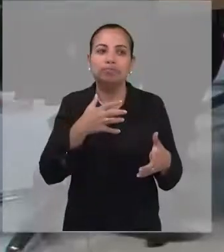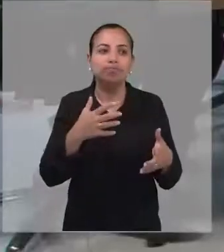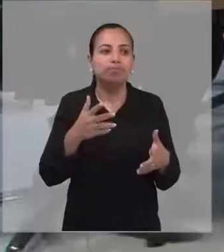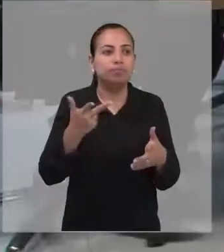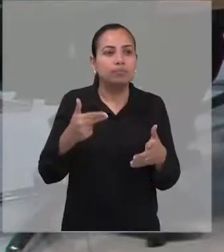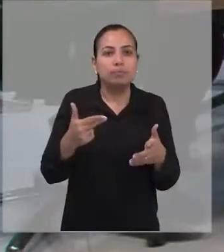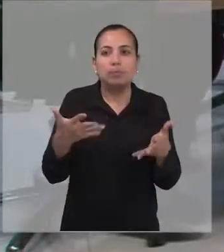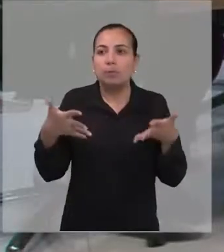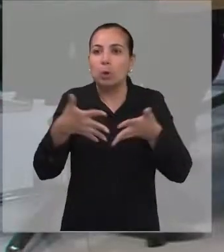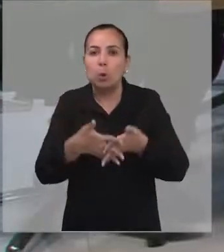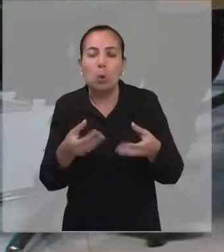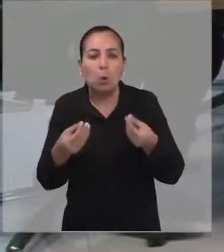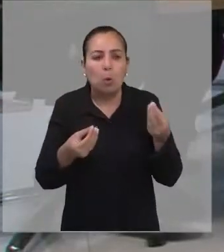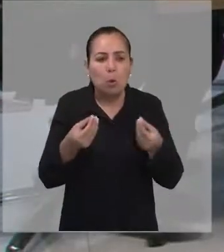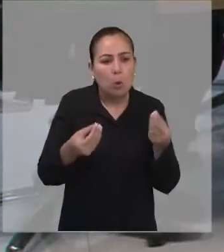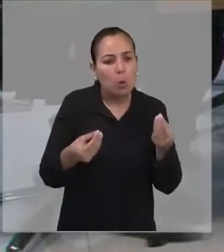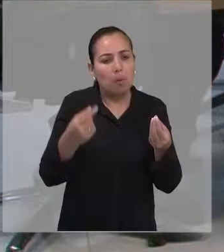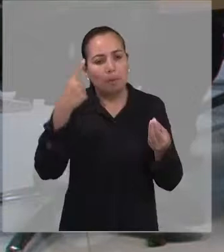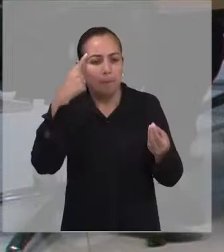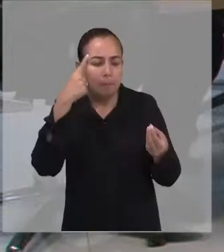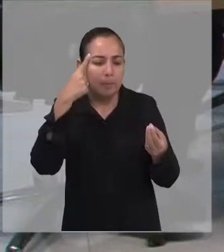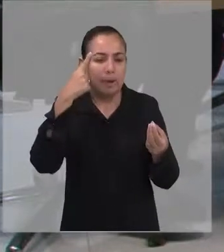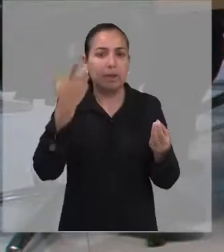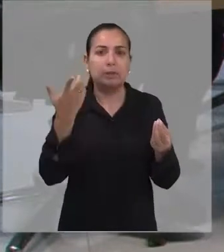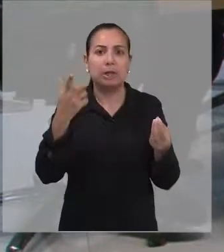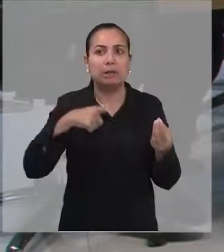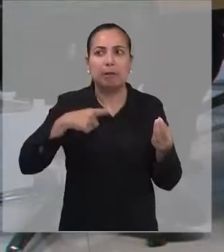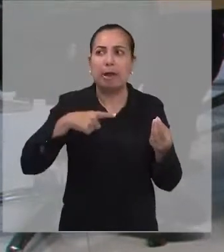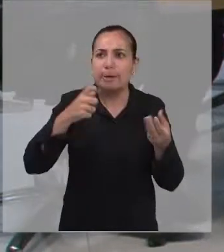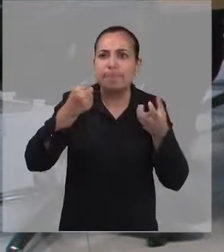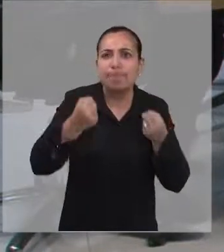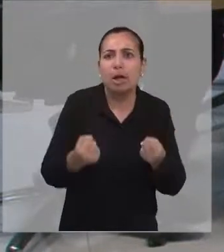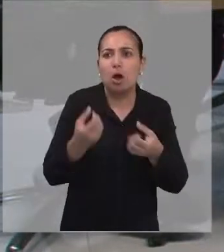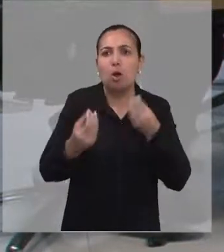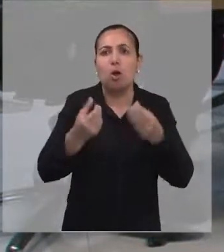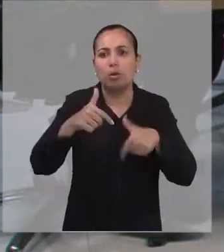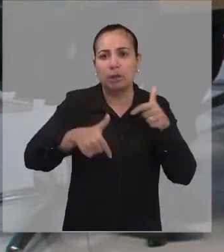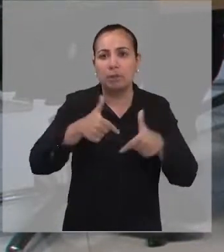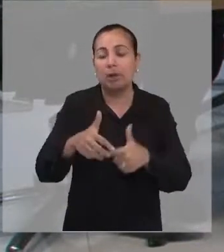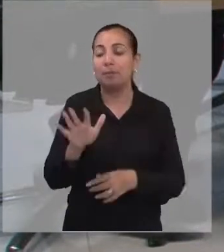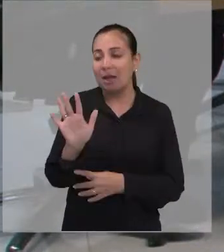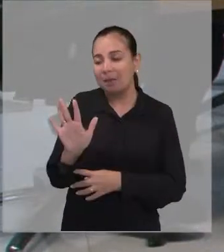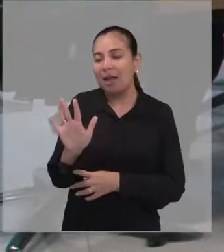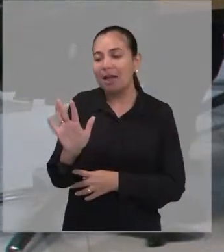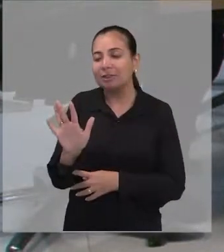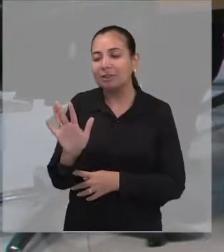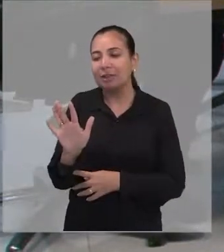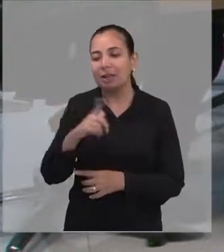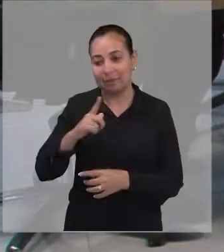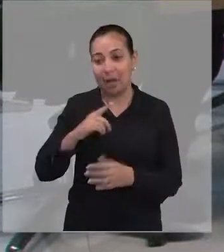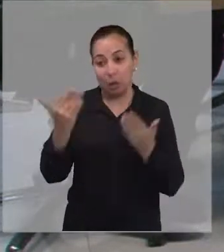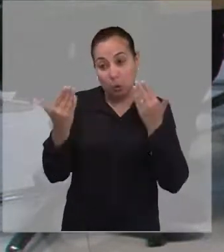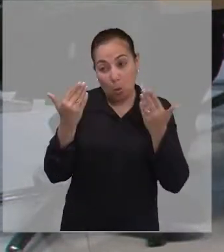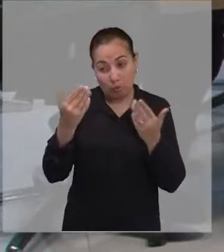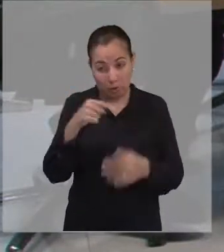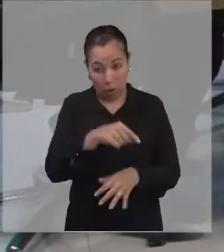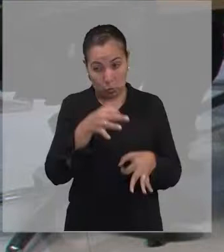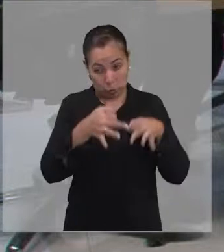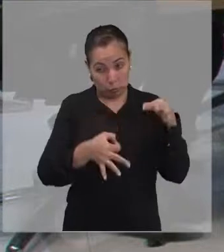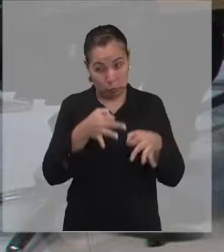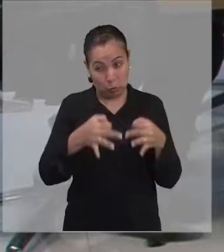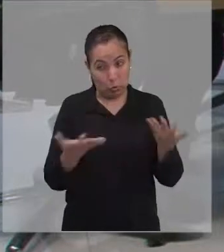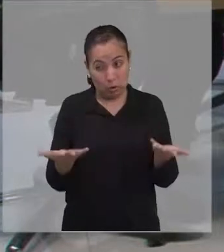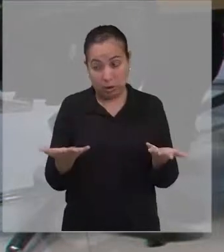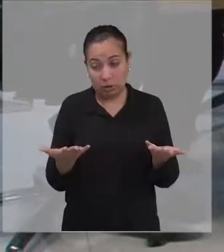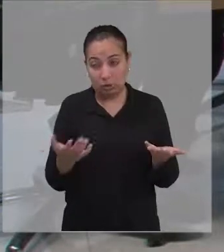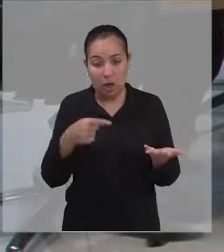muito pesados tentando pegar quem está trabalhando. Mas essa dúvida não discute com o juiz também. Não discute. Essa dúvida não